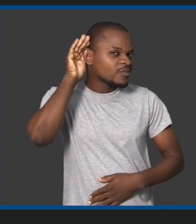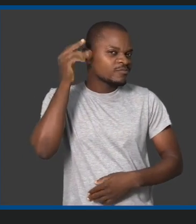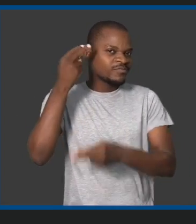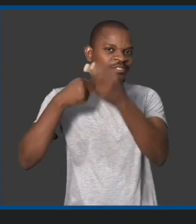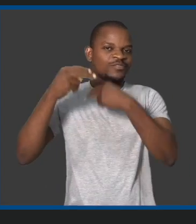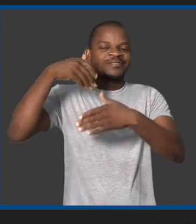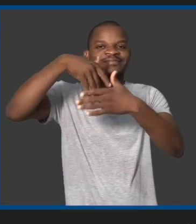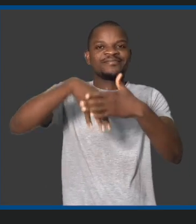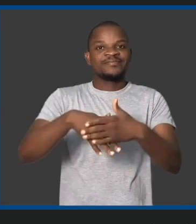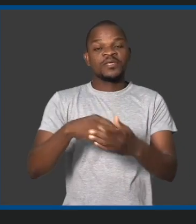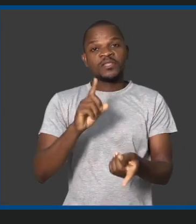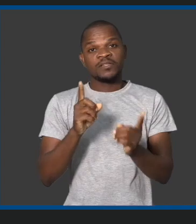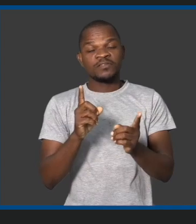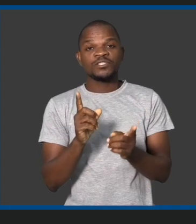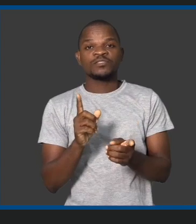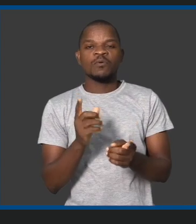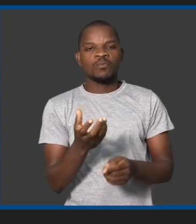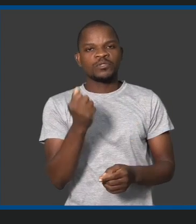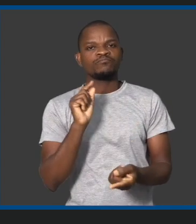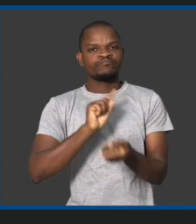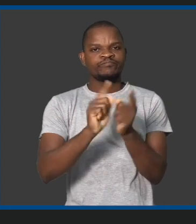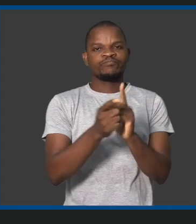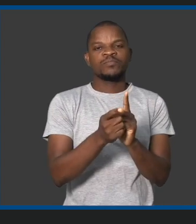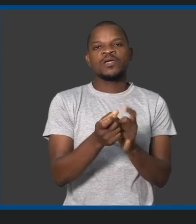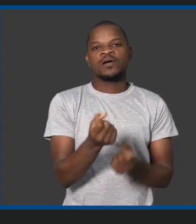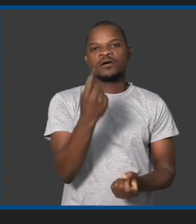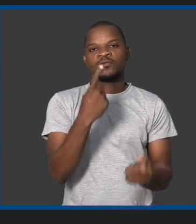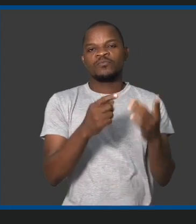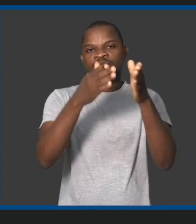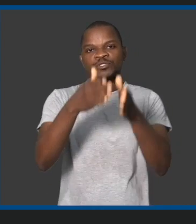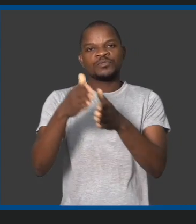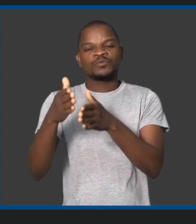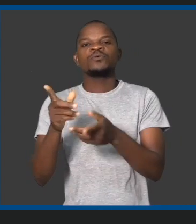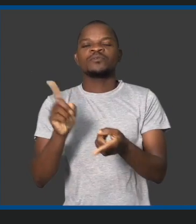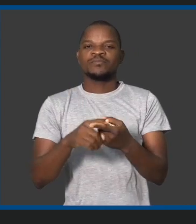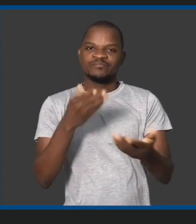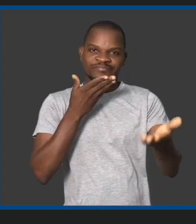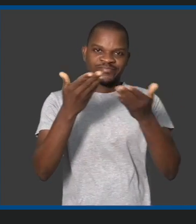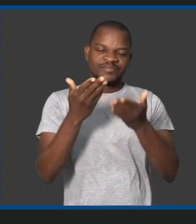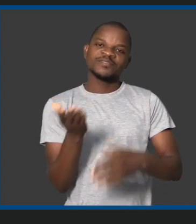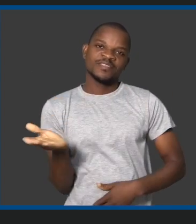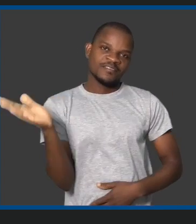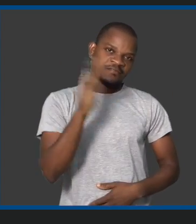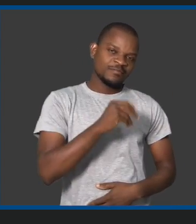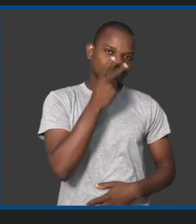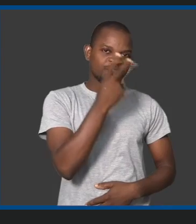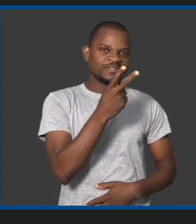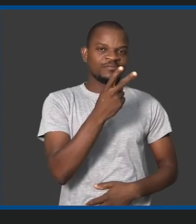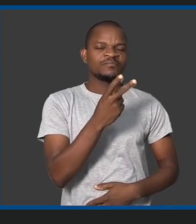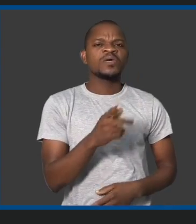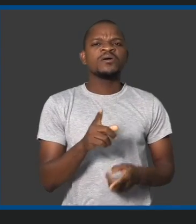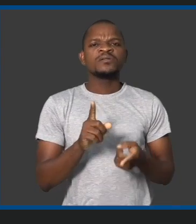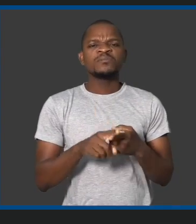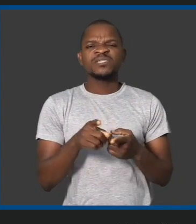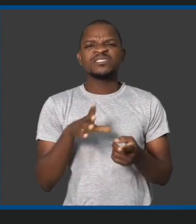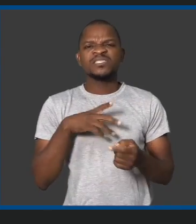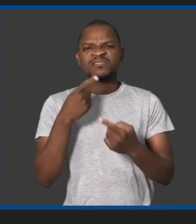perceber do historial, e quem sabe encontrarmos alguém que esteja lá, também tentarmos conversar com ele. Vamos acompanhar.